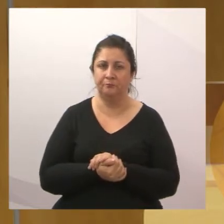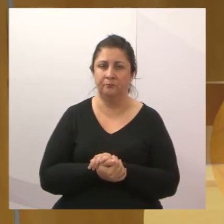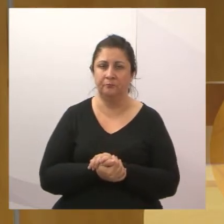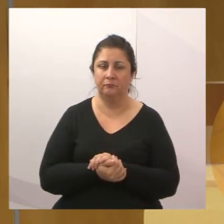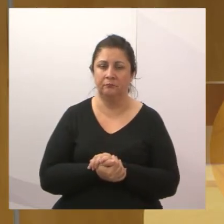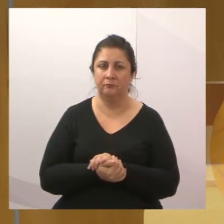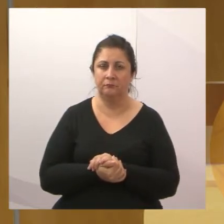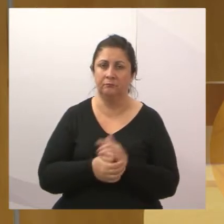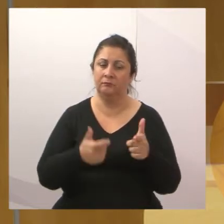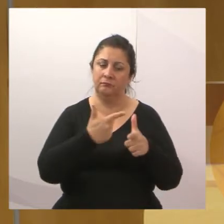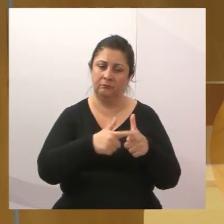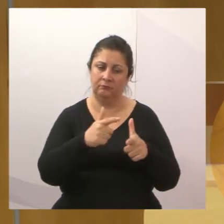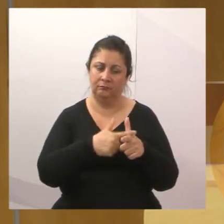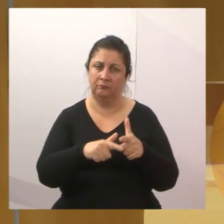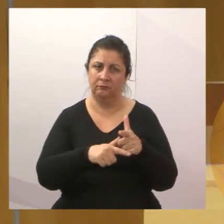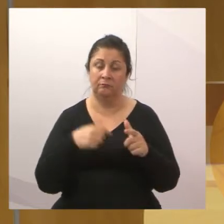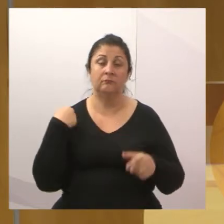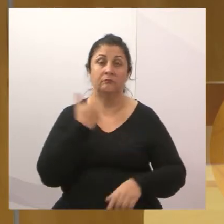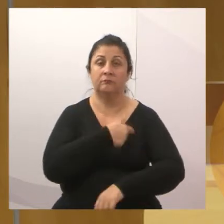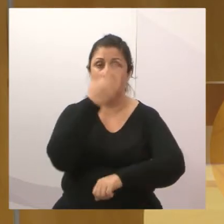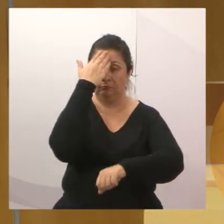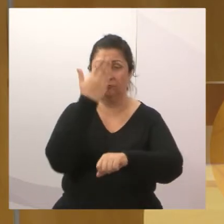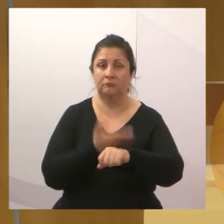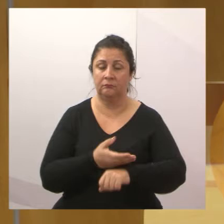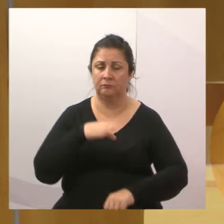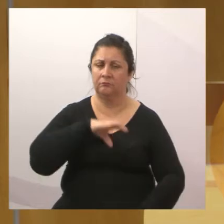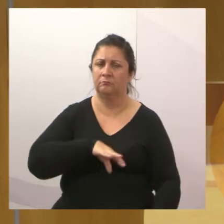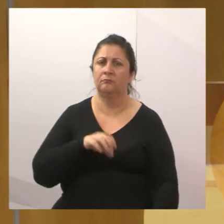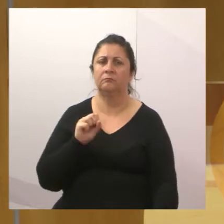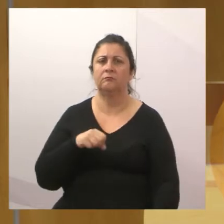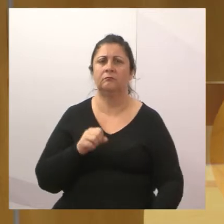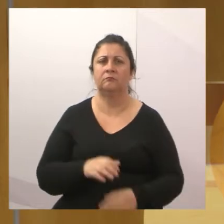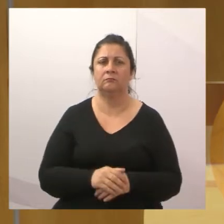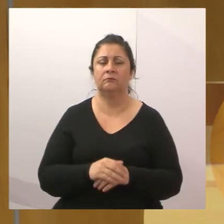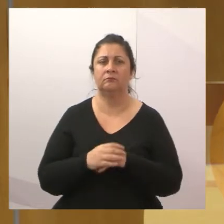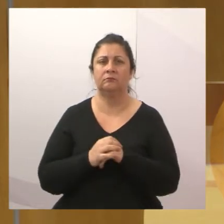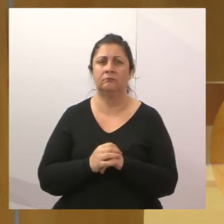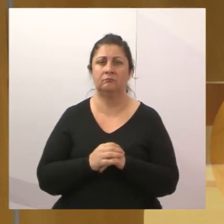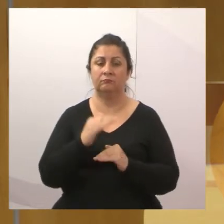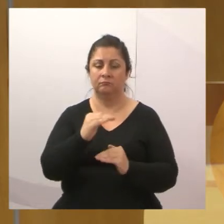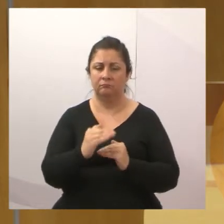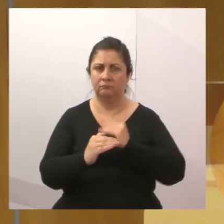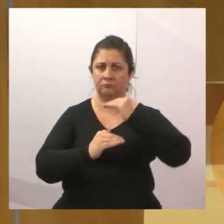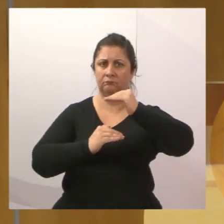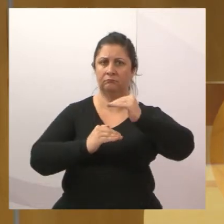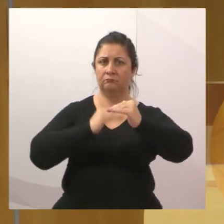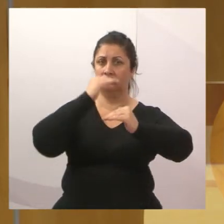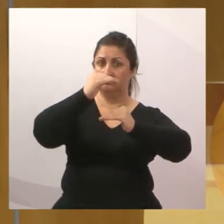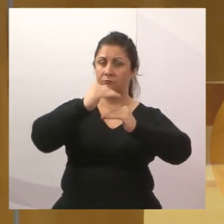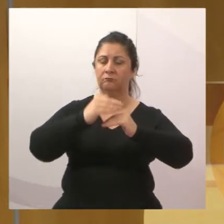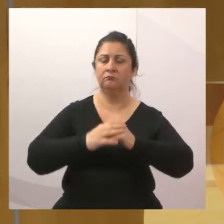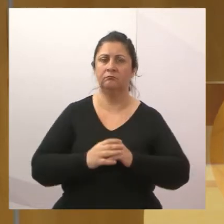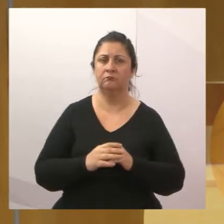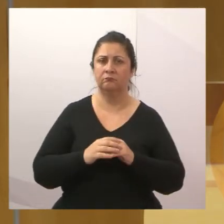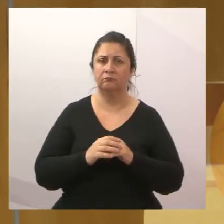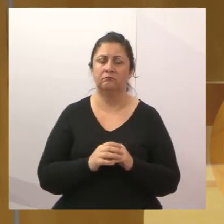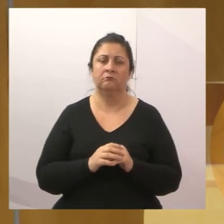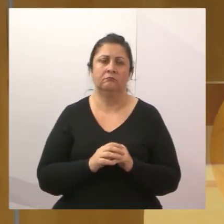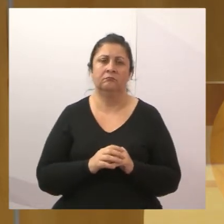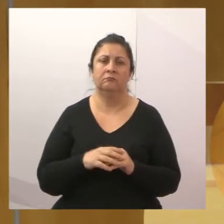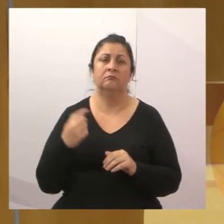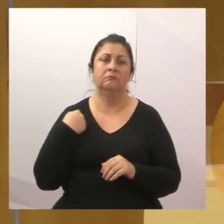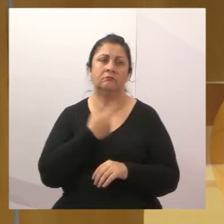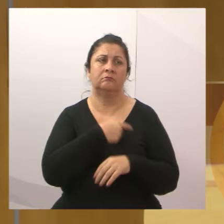Esse empréstimo que aí, a gente acredita que a cidade, sim, ela vai dar um avanço no desenvolvimento urbano. Então, a gente